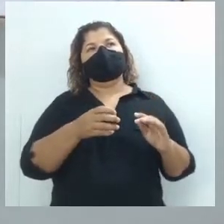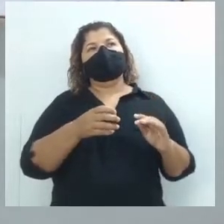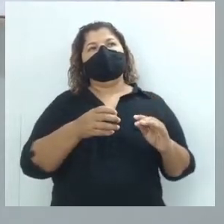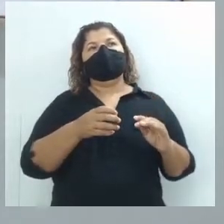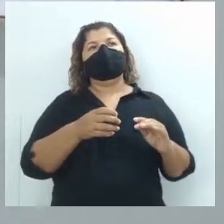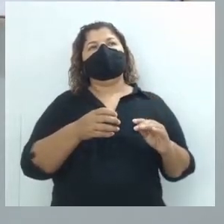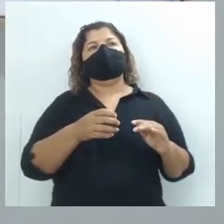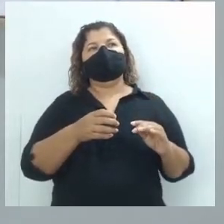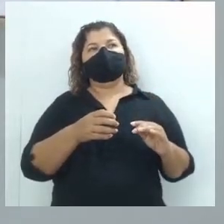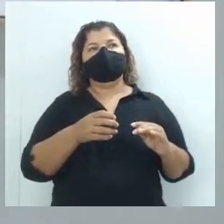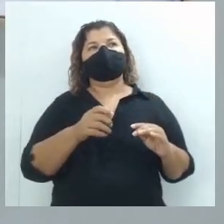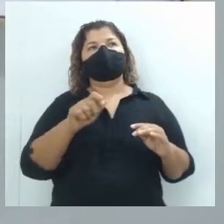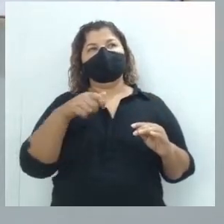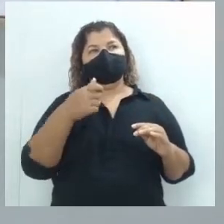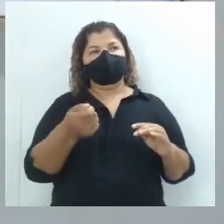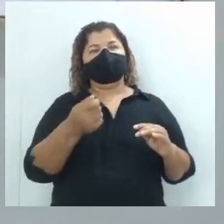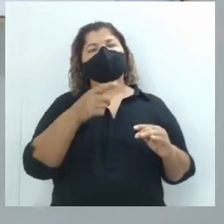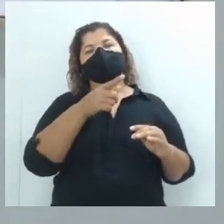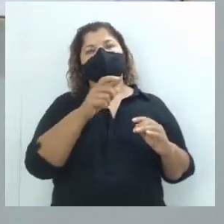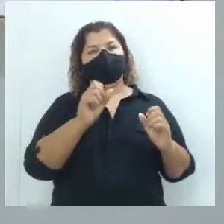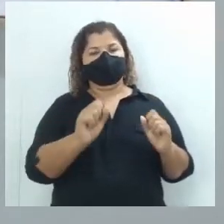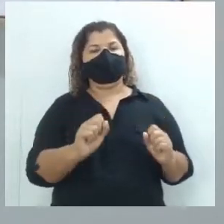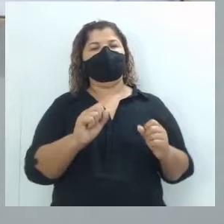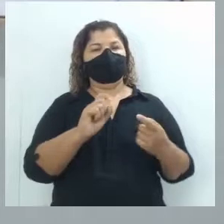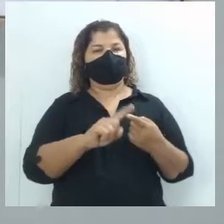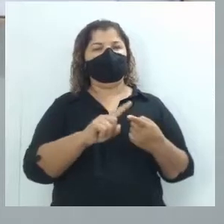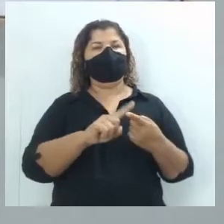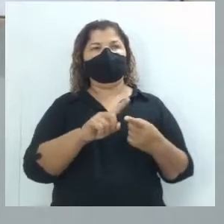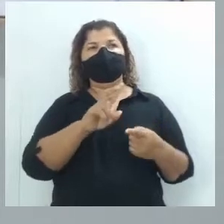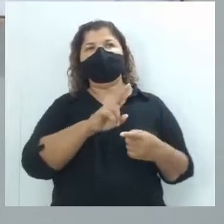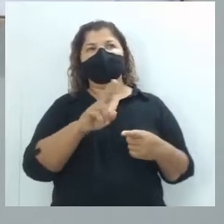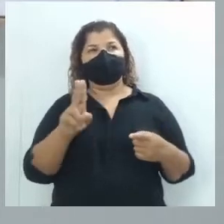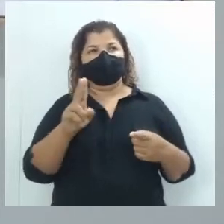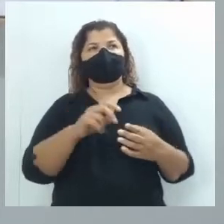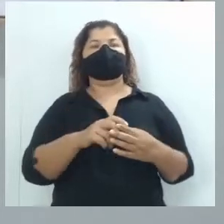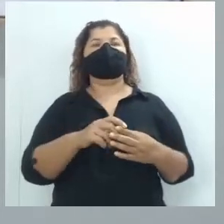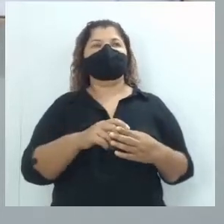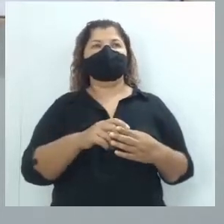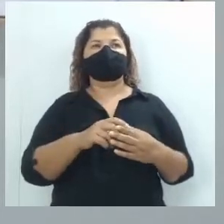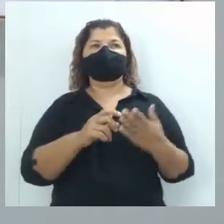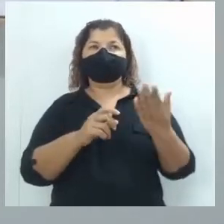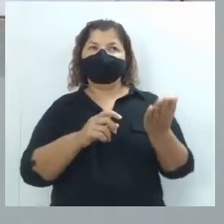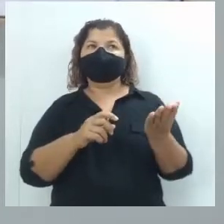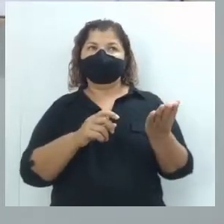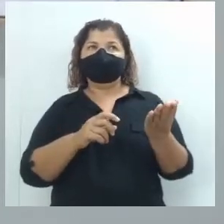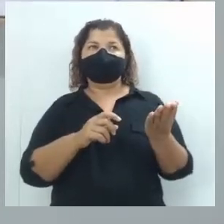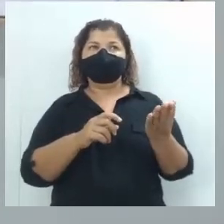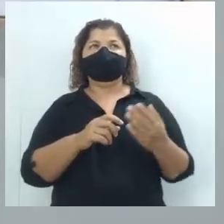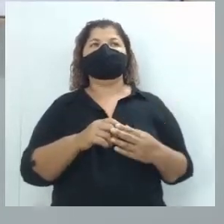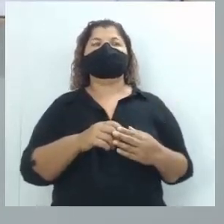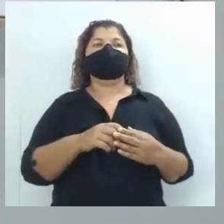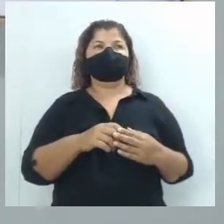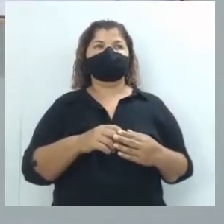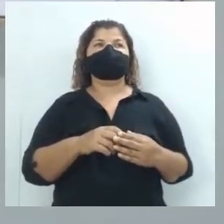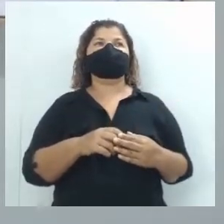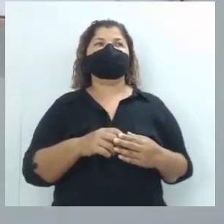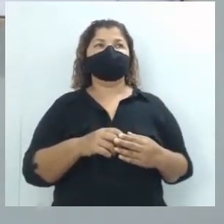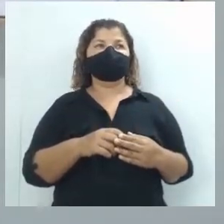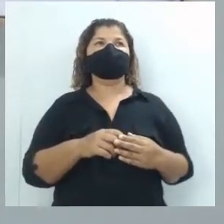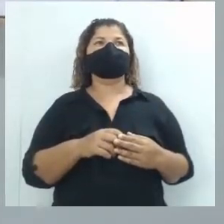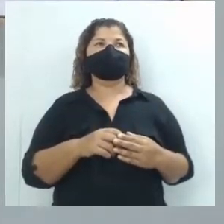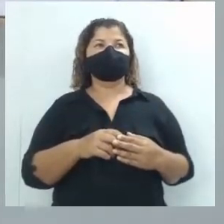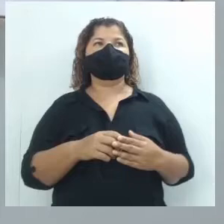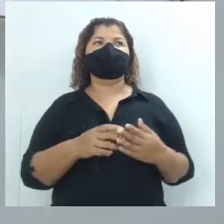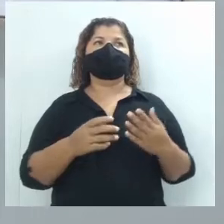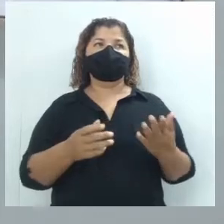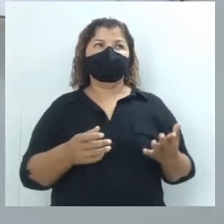cadeia positiva. Ele também pode ser chamado de vírus de cadeia positiva. Eu vou ter o vírus